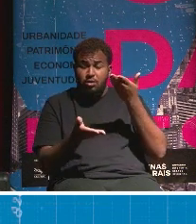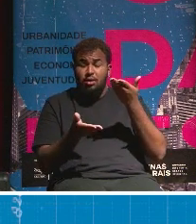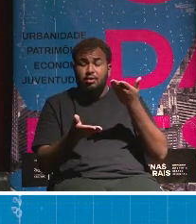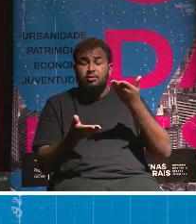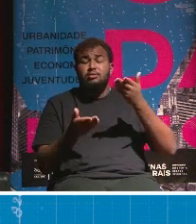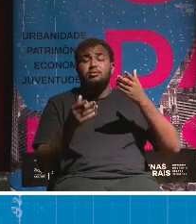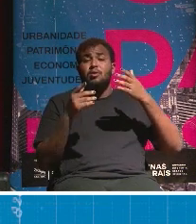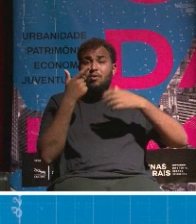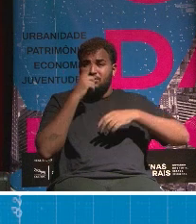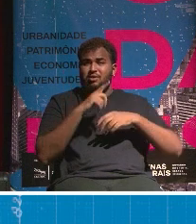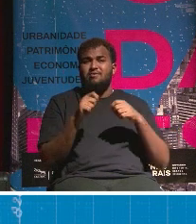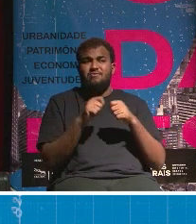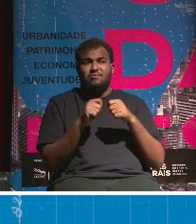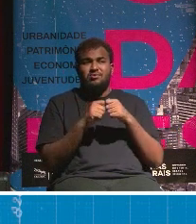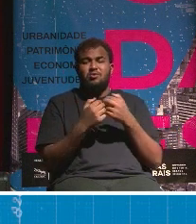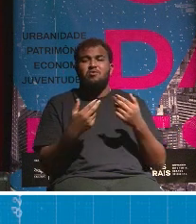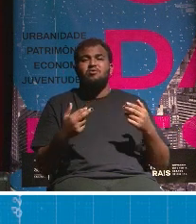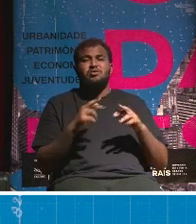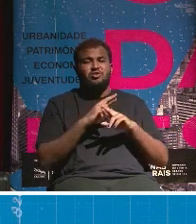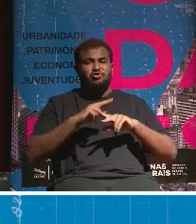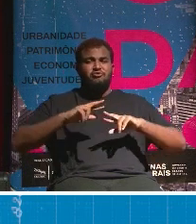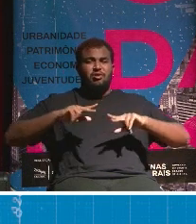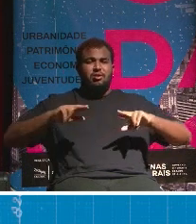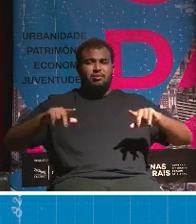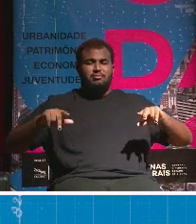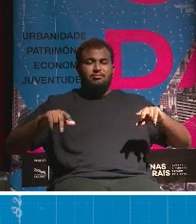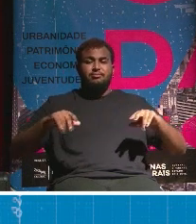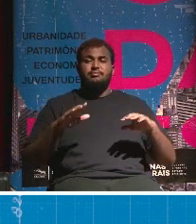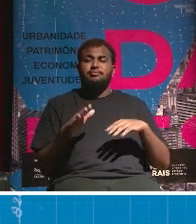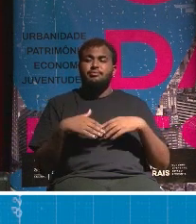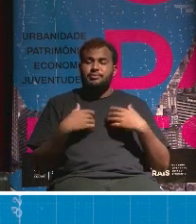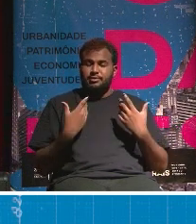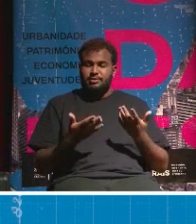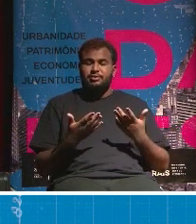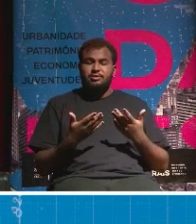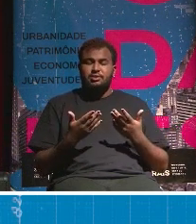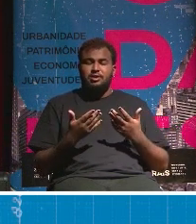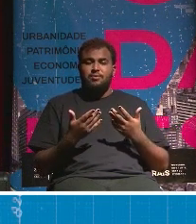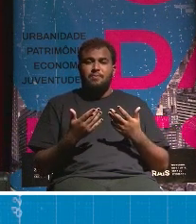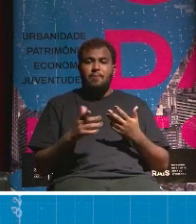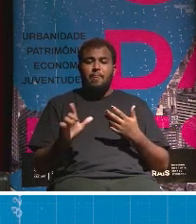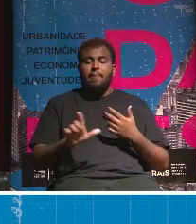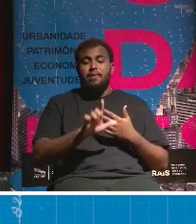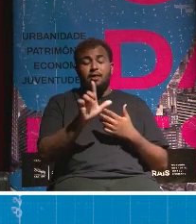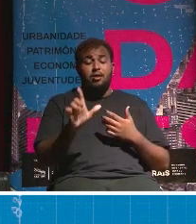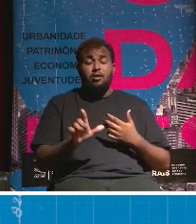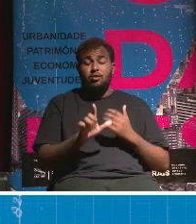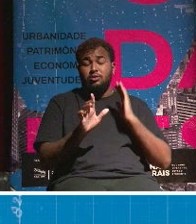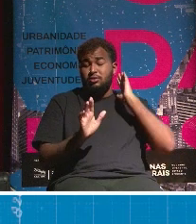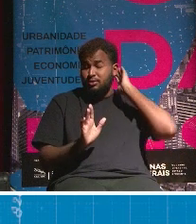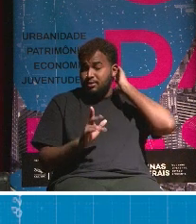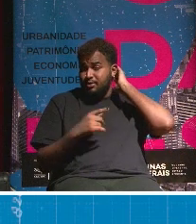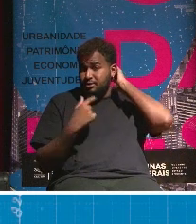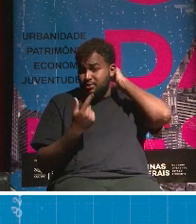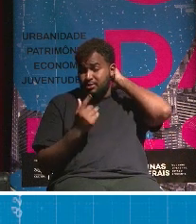algo diferente. Ou seja, existem luzes que brilham. E aí essa lógica efeitual nos permite compreender, e elas se compreenderem